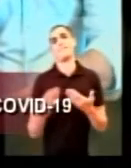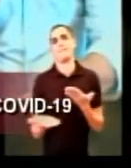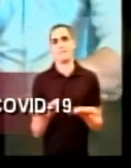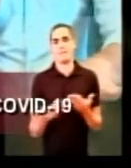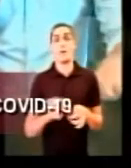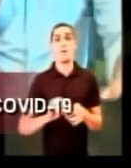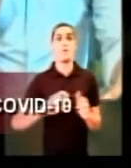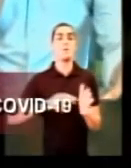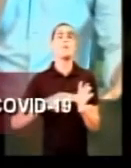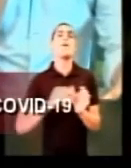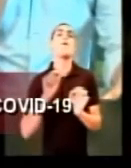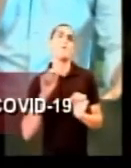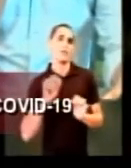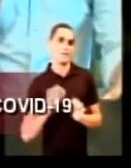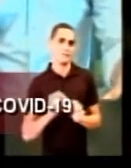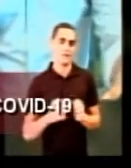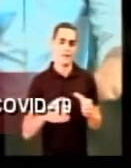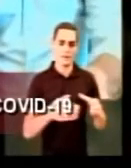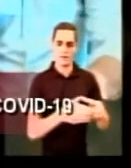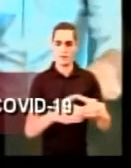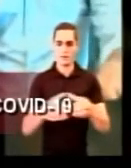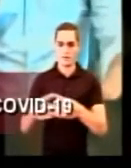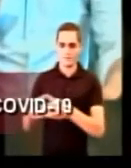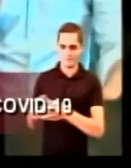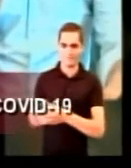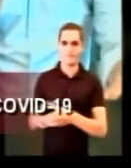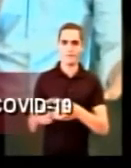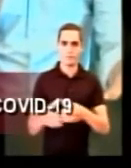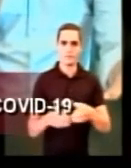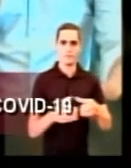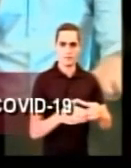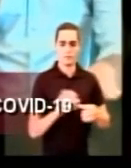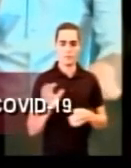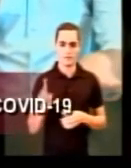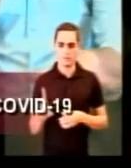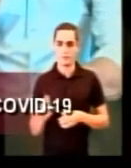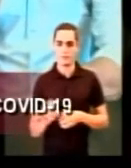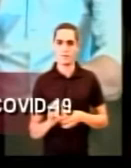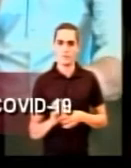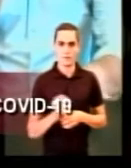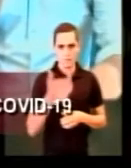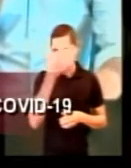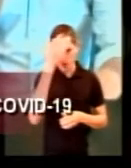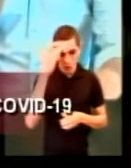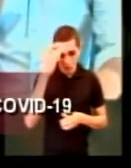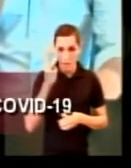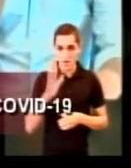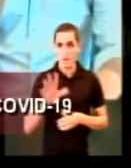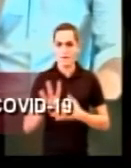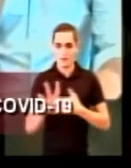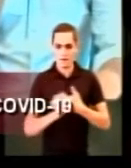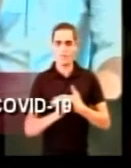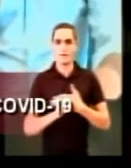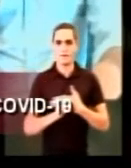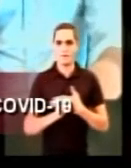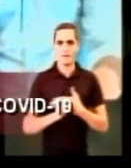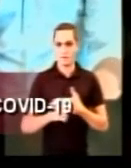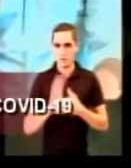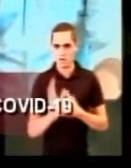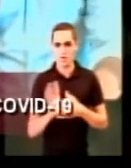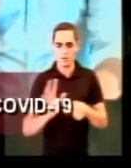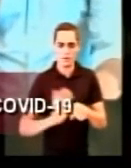de cada 100 pessoas que forem expostas ao vírus e correrem o risco da doença,